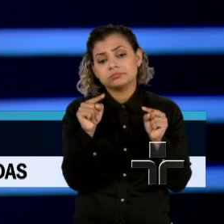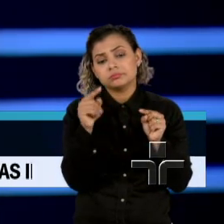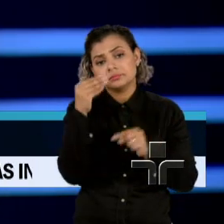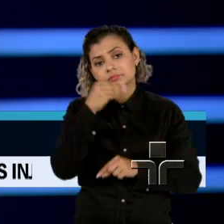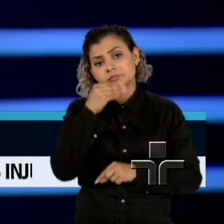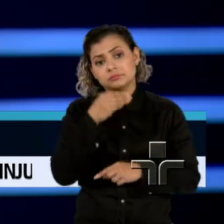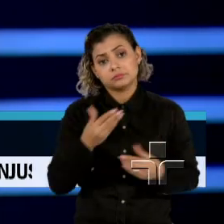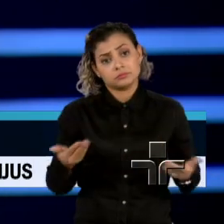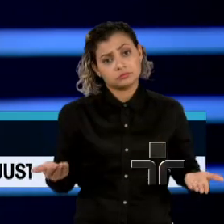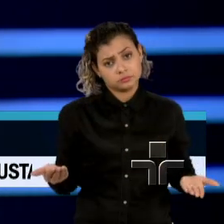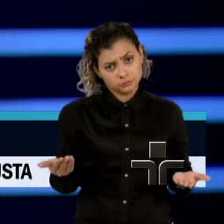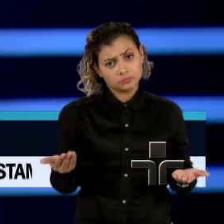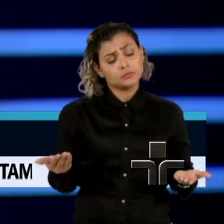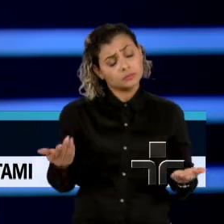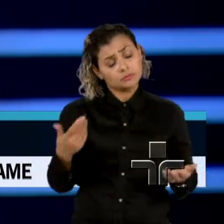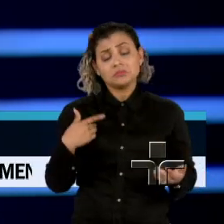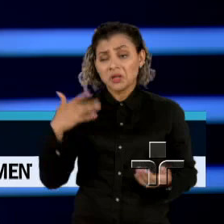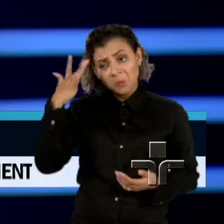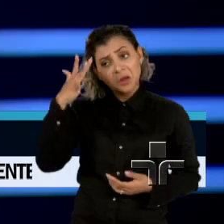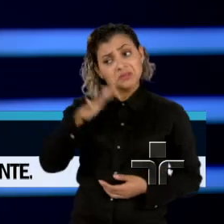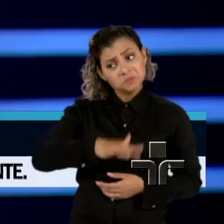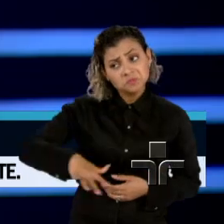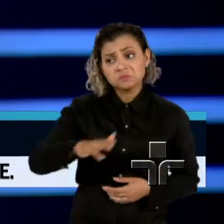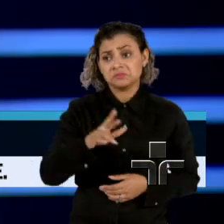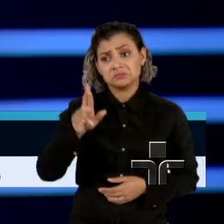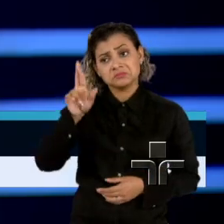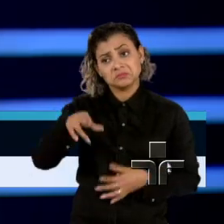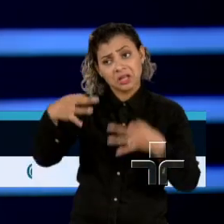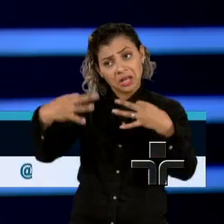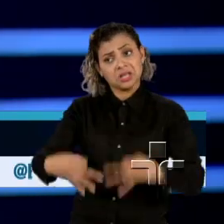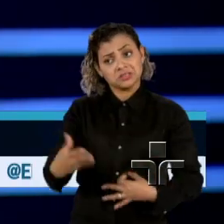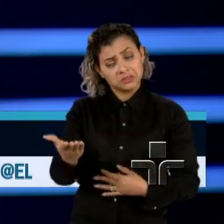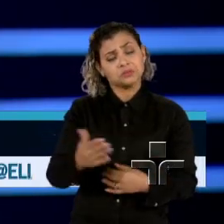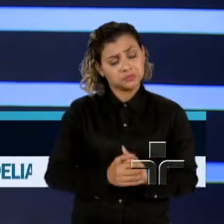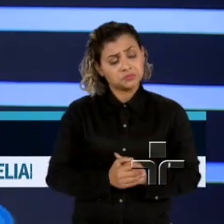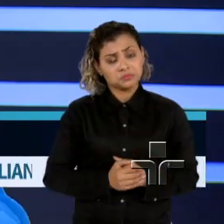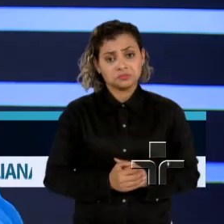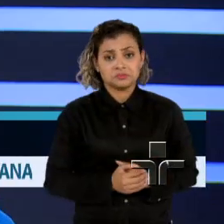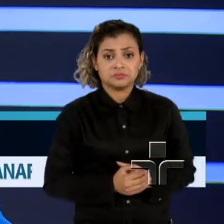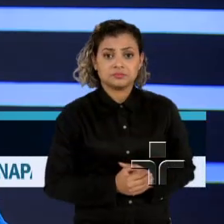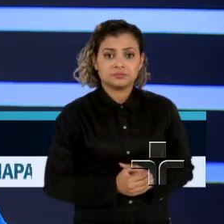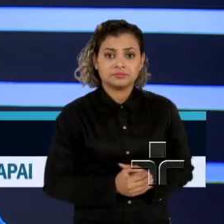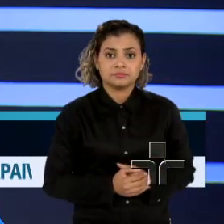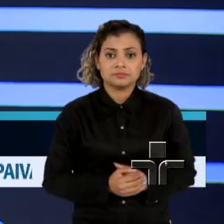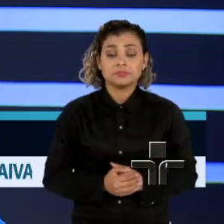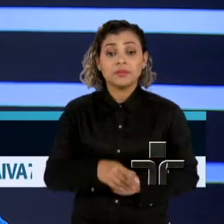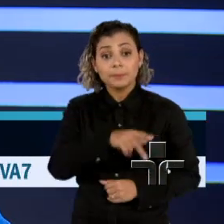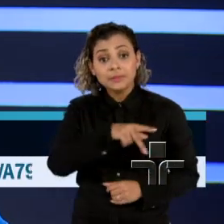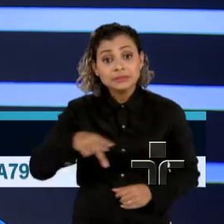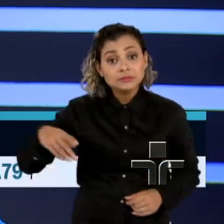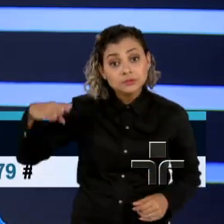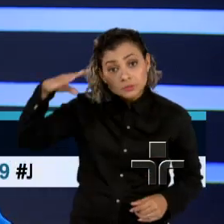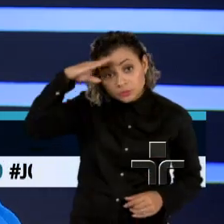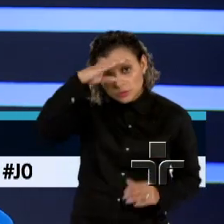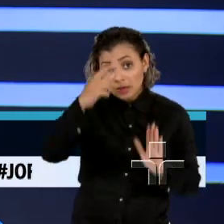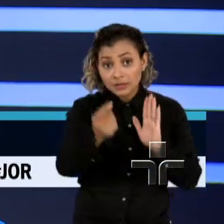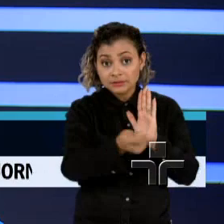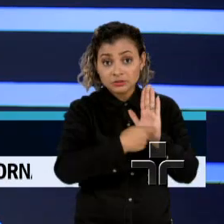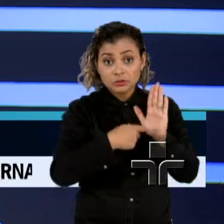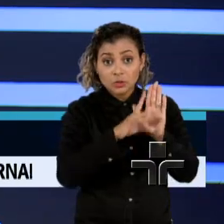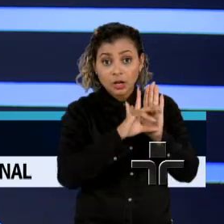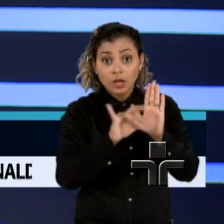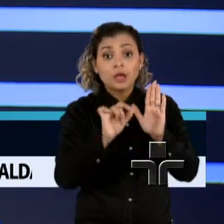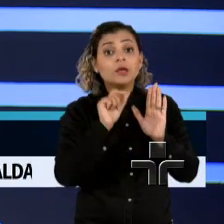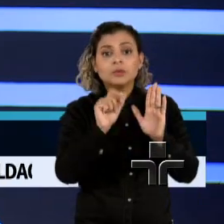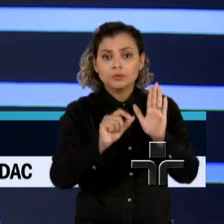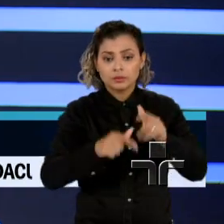precária. Então, eu acho que nesse ponto ele tem razão, sim, nessa afirmação. O presidente Jair Bolsonaro assinou a lei que amplia